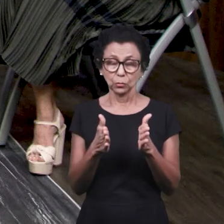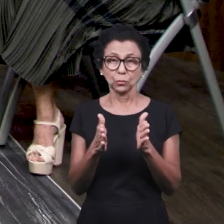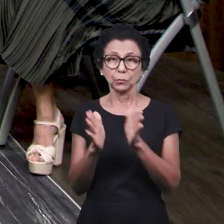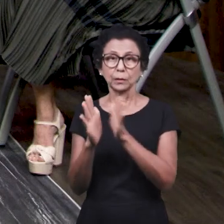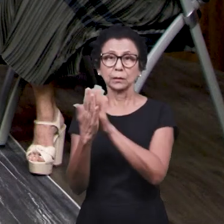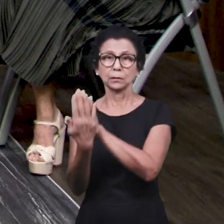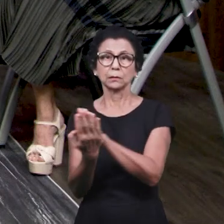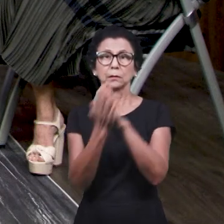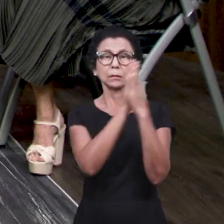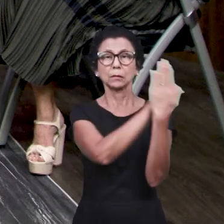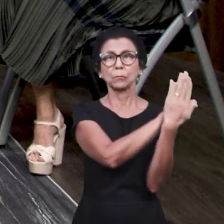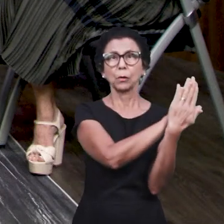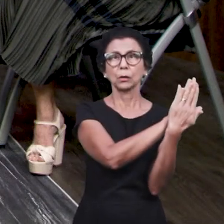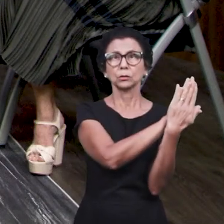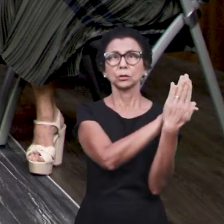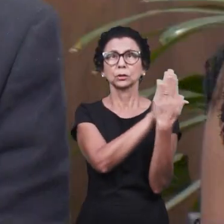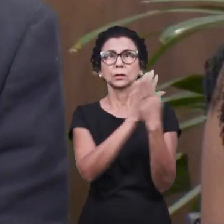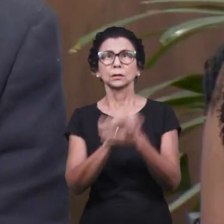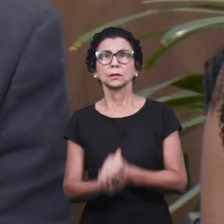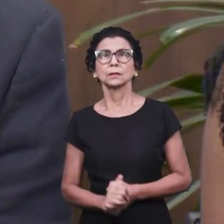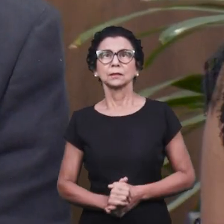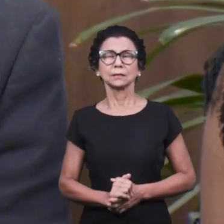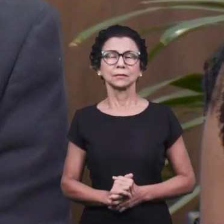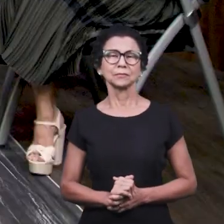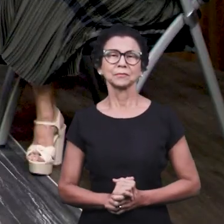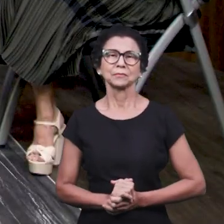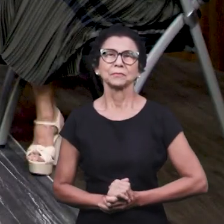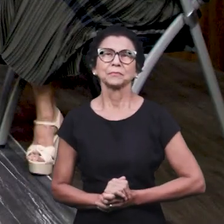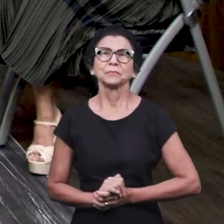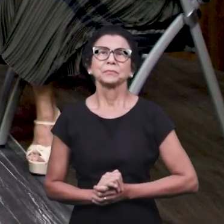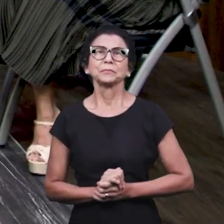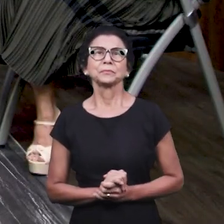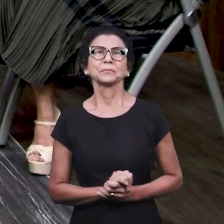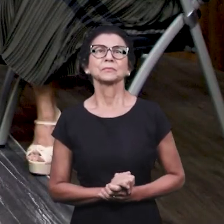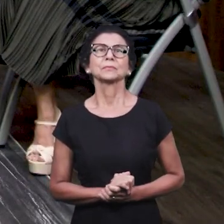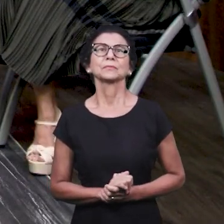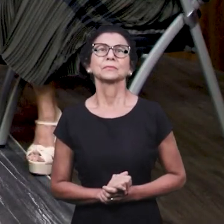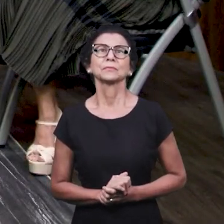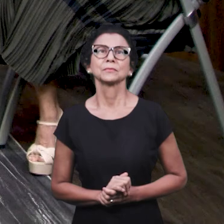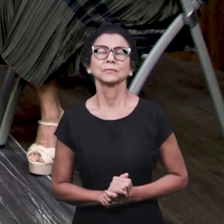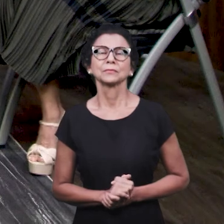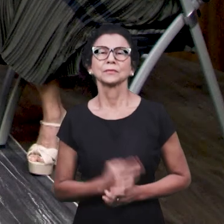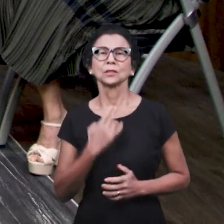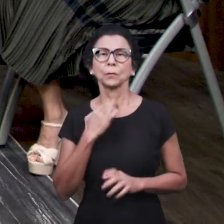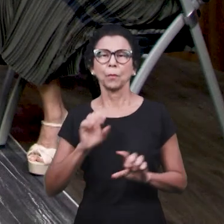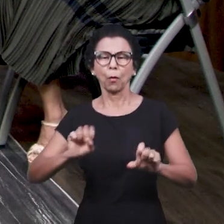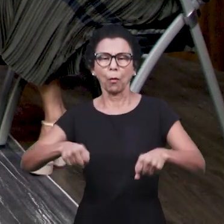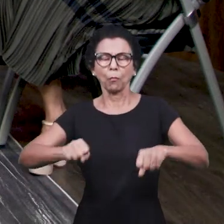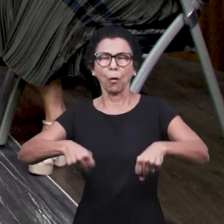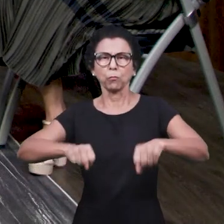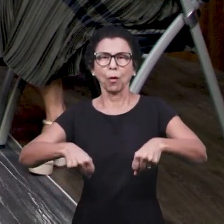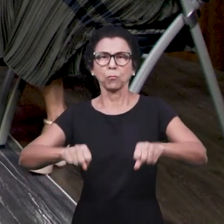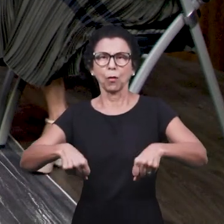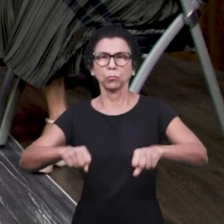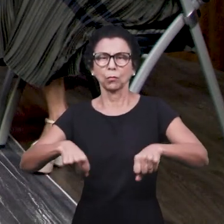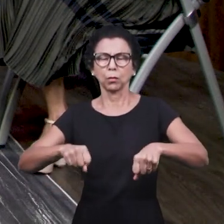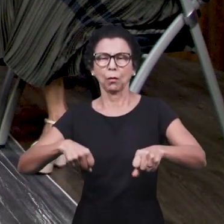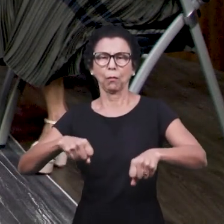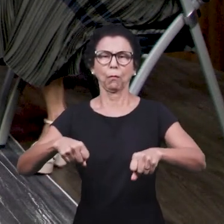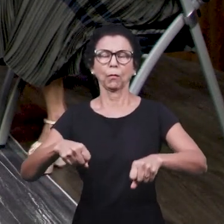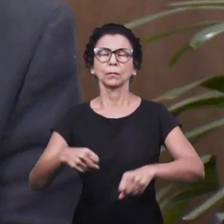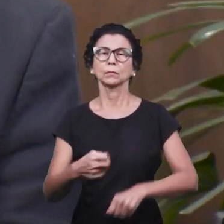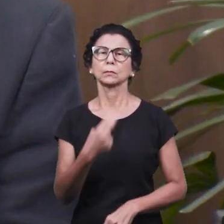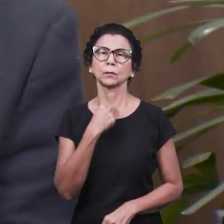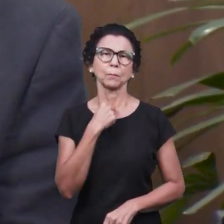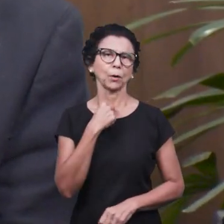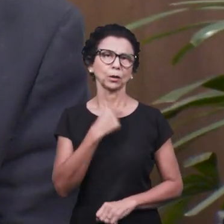pode andar de moto. Não pode. E essa devia ser uma regra geral. Andar de moto é muito perigoso. Não pode andar de moto.